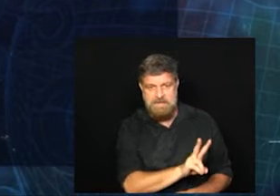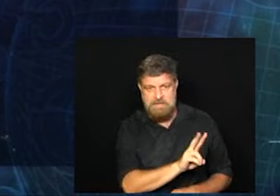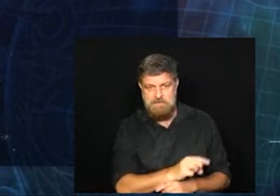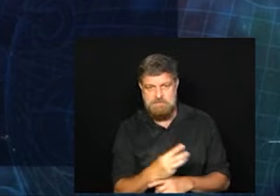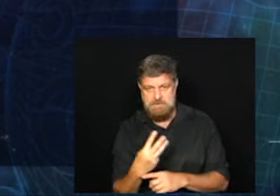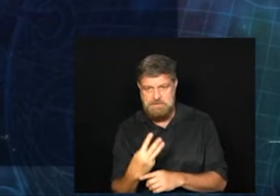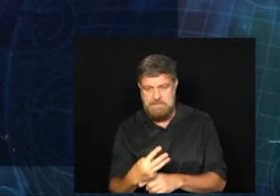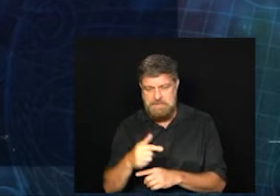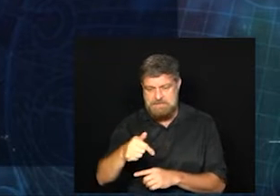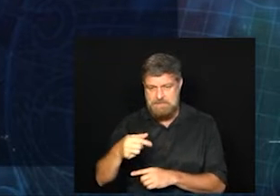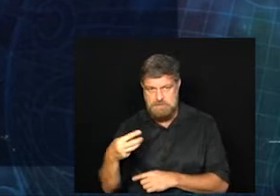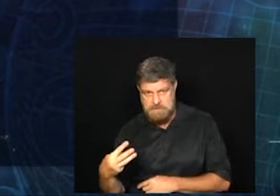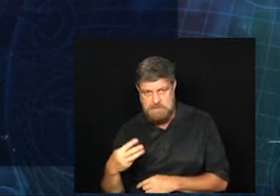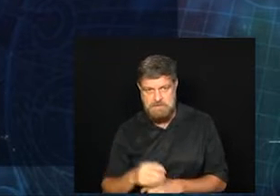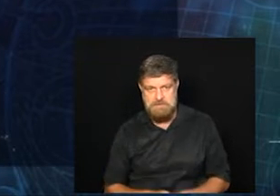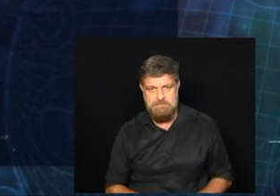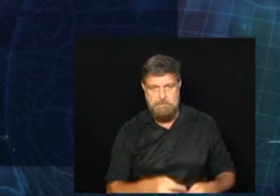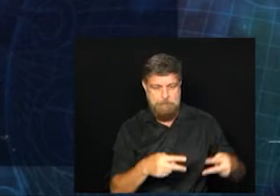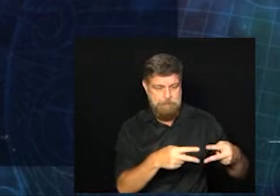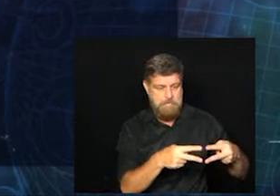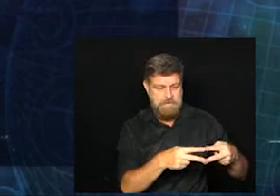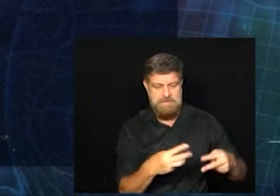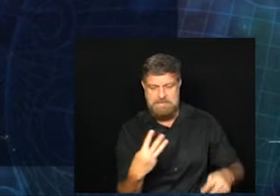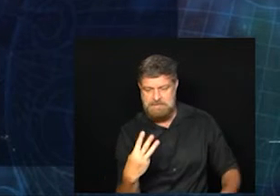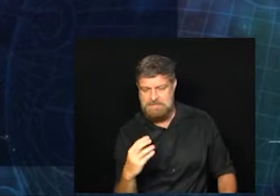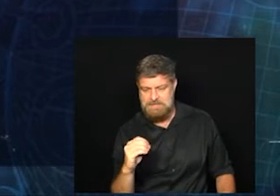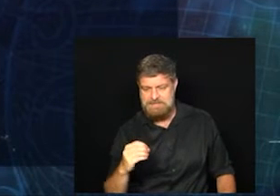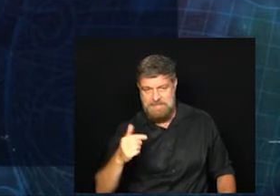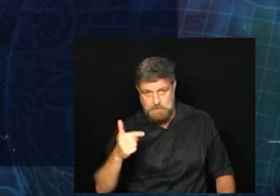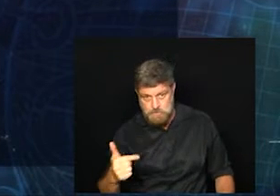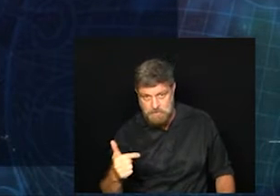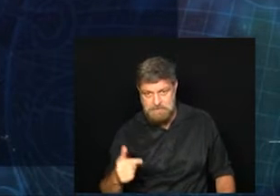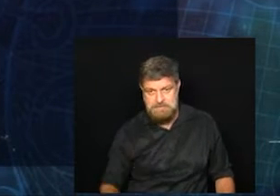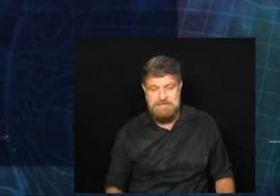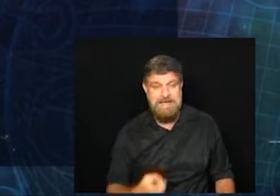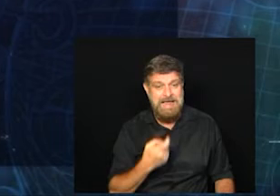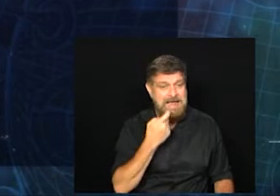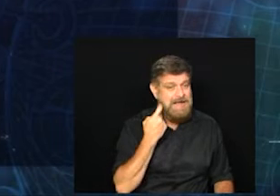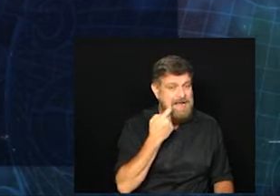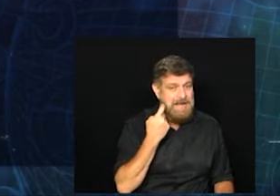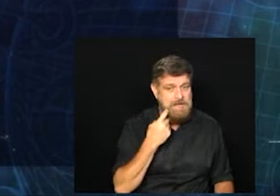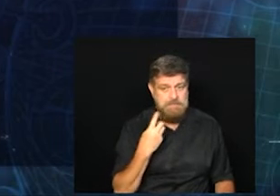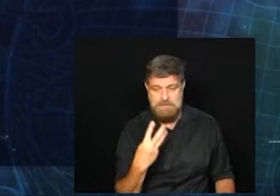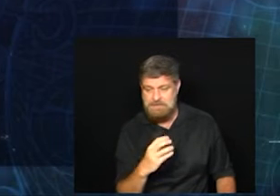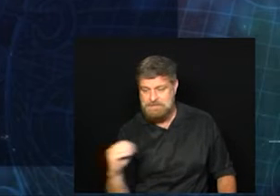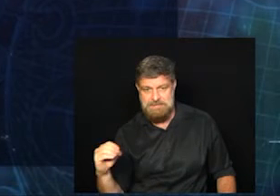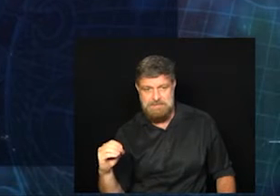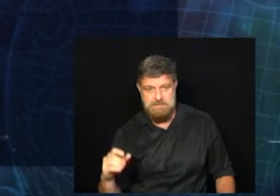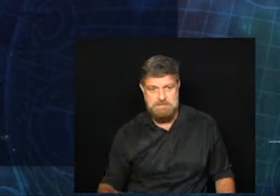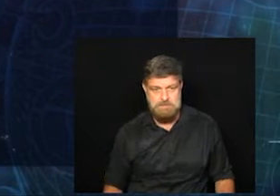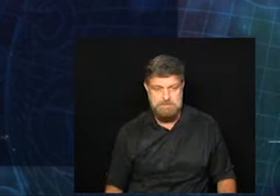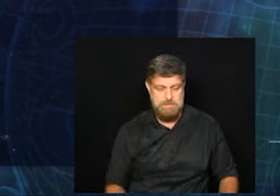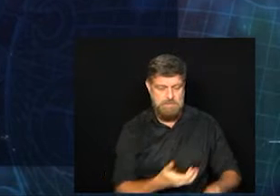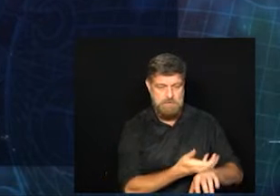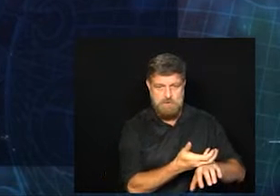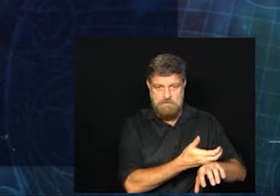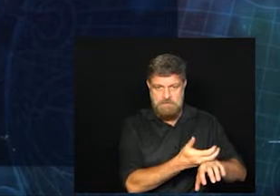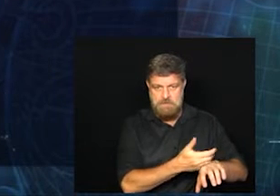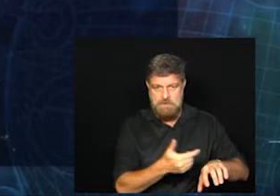Valinhos, 373, Paulínia, 302, Itatiba, 300, Nova